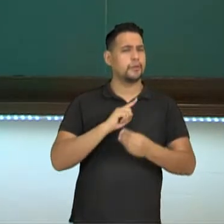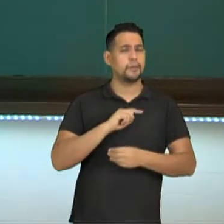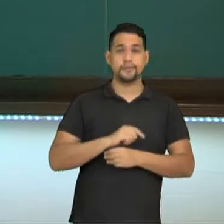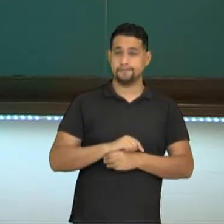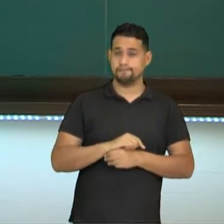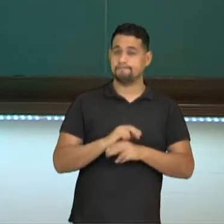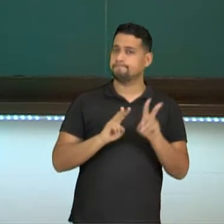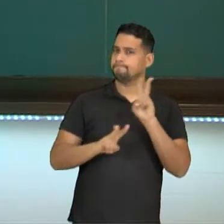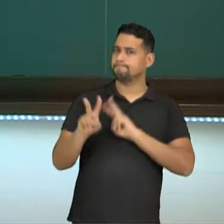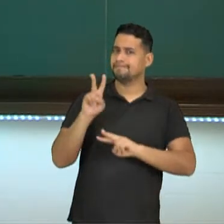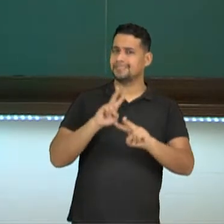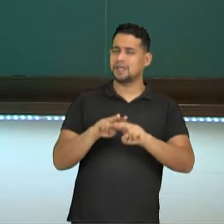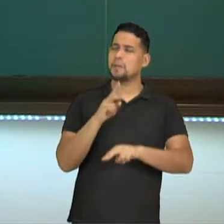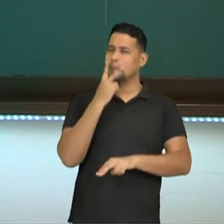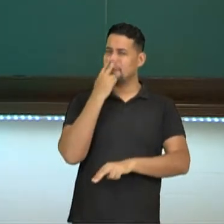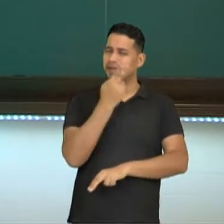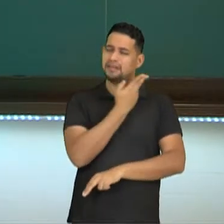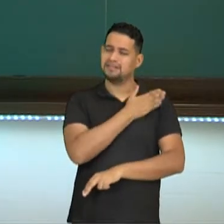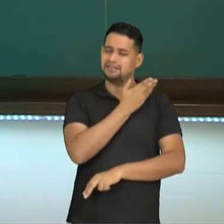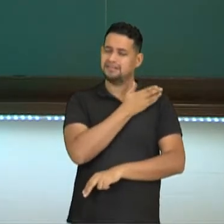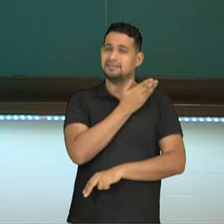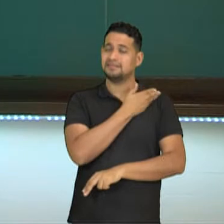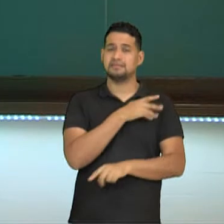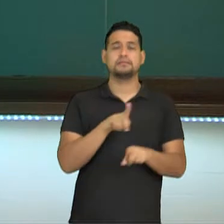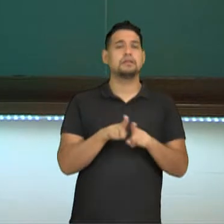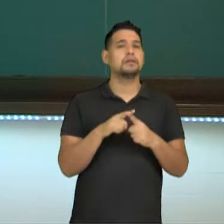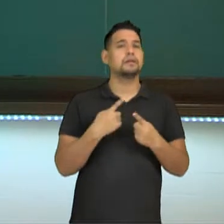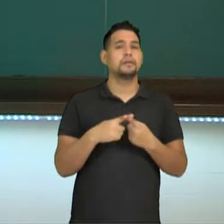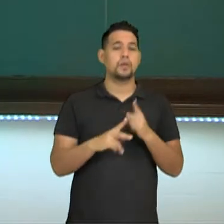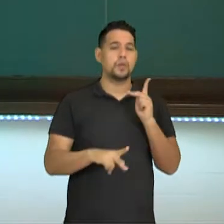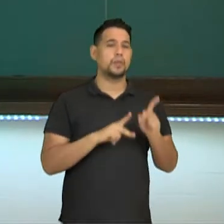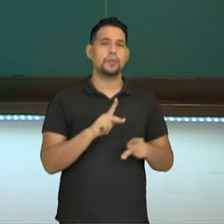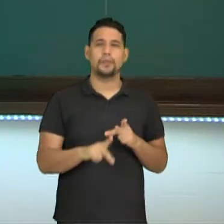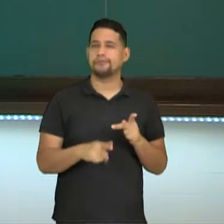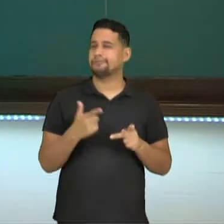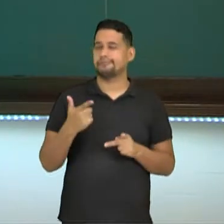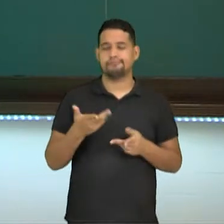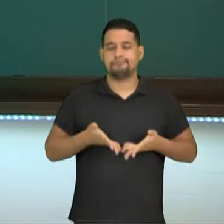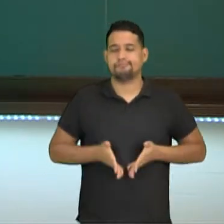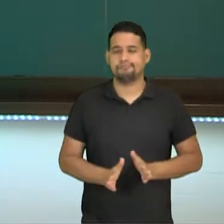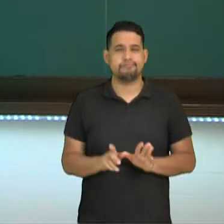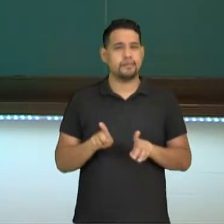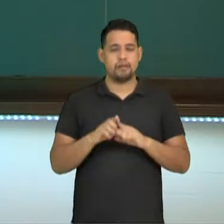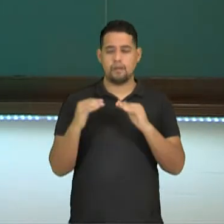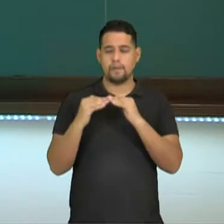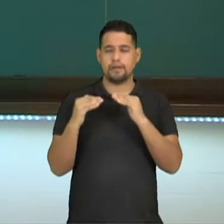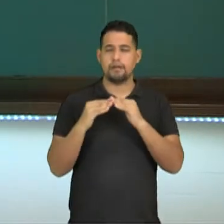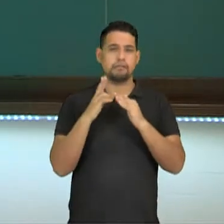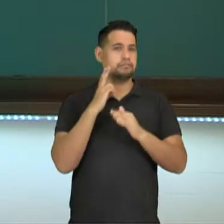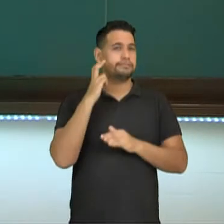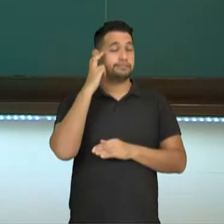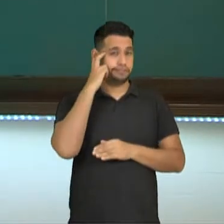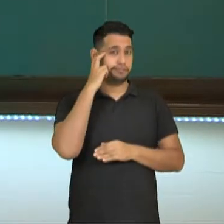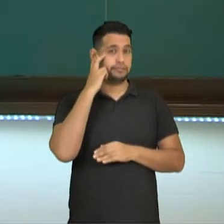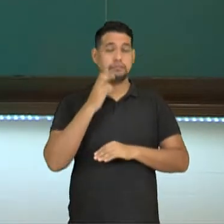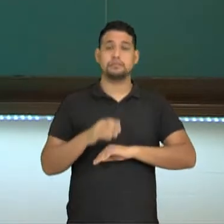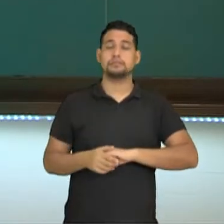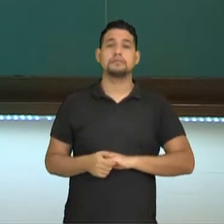Uma visão preconceituosa, né? Pelo fato desses povos não terem nascido e não fazerem parte da cultura